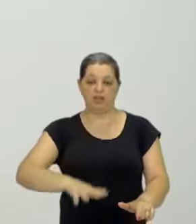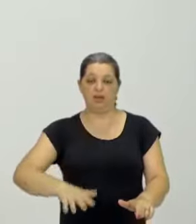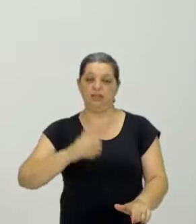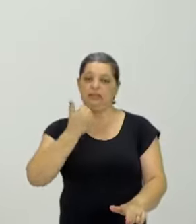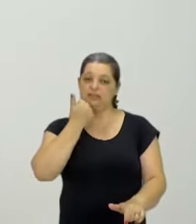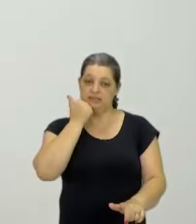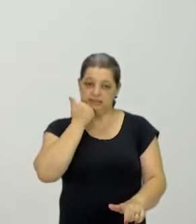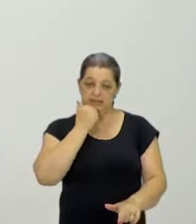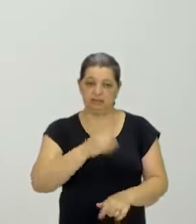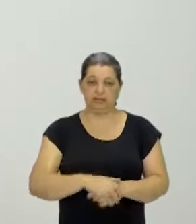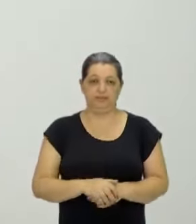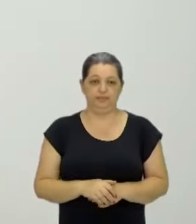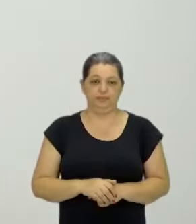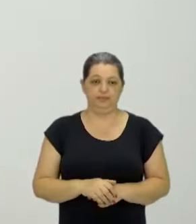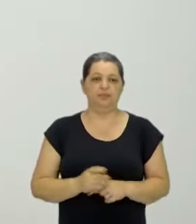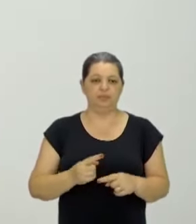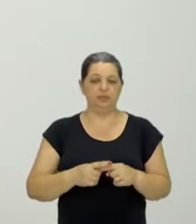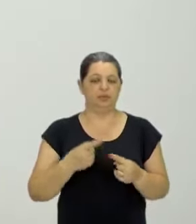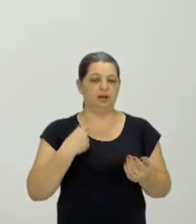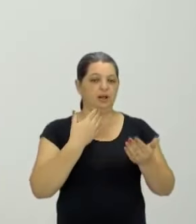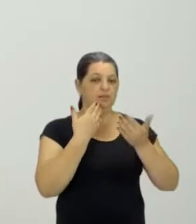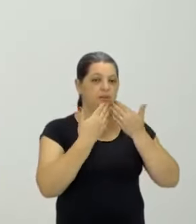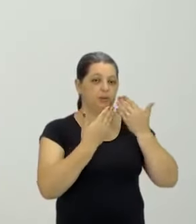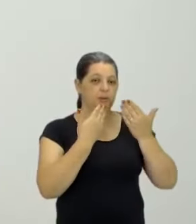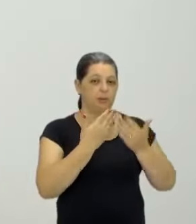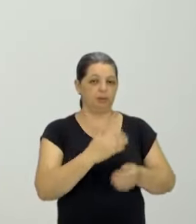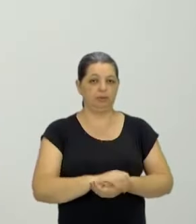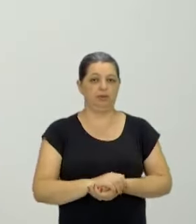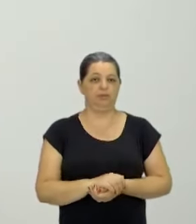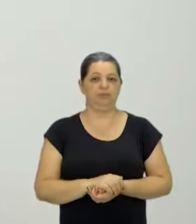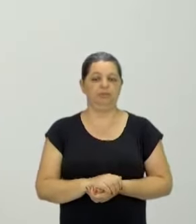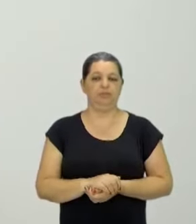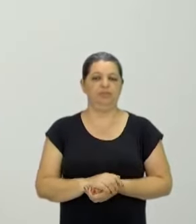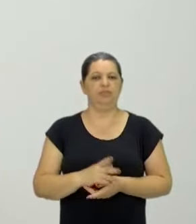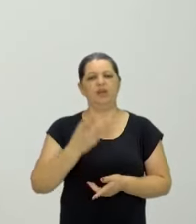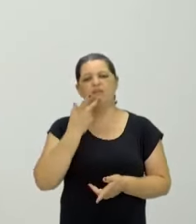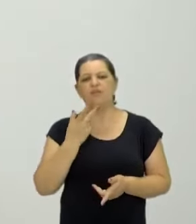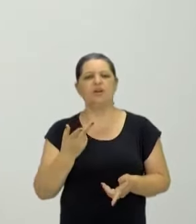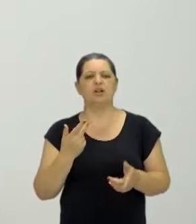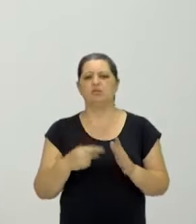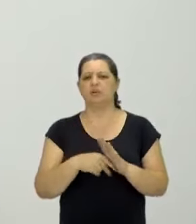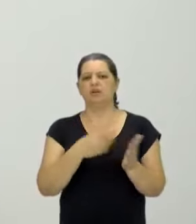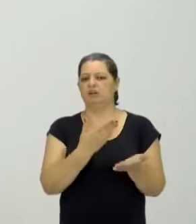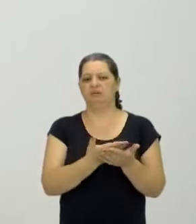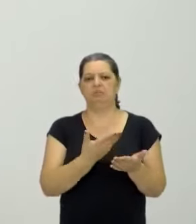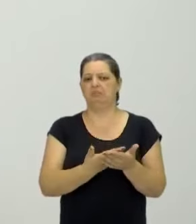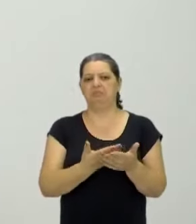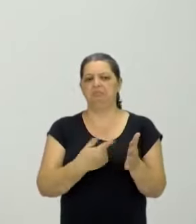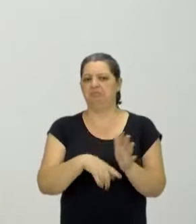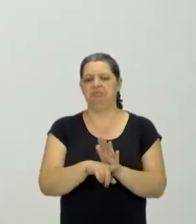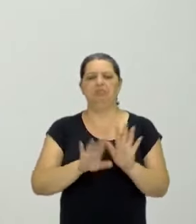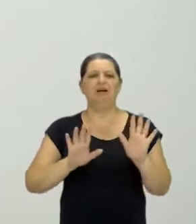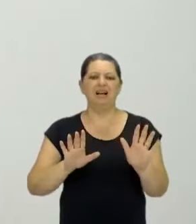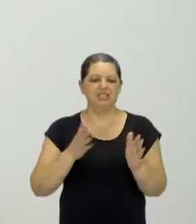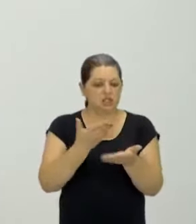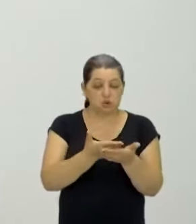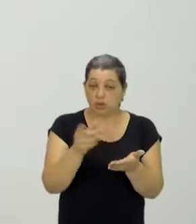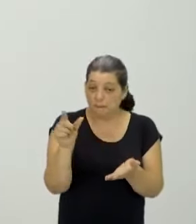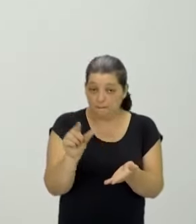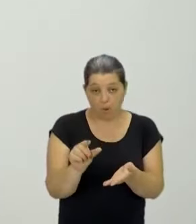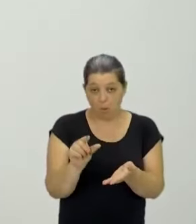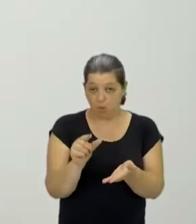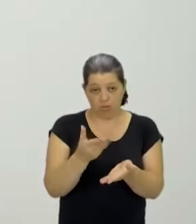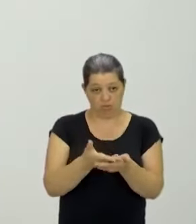né, mas a gente estava conversando, né, Elaine? A gente fala tanto sobre mulheres, mas a gente estuda pouco na escola. Sim. Né? As